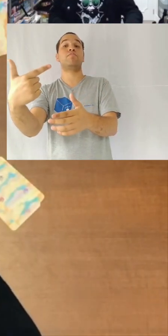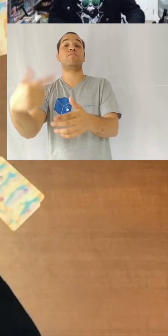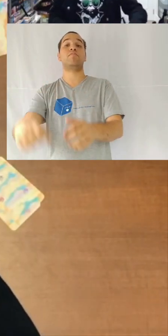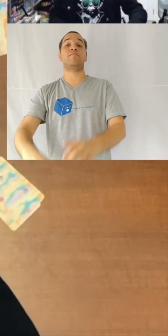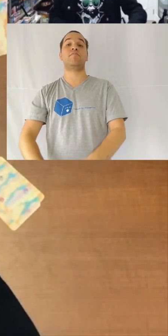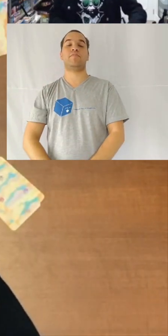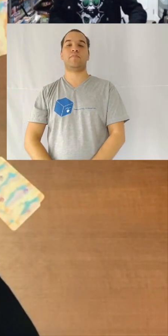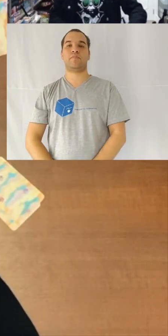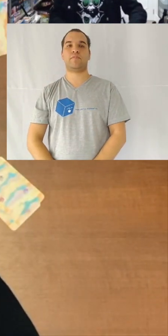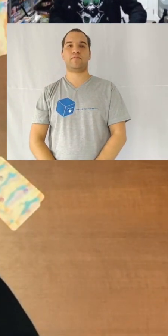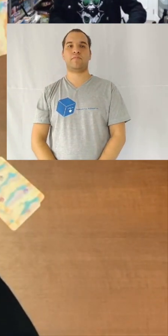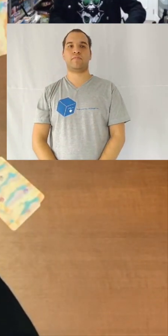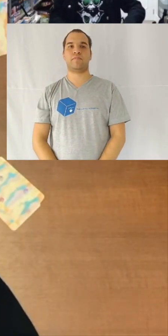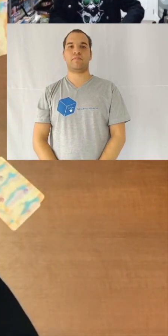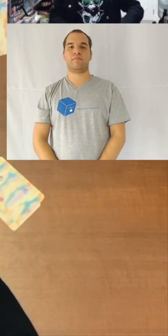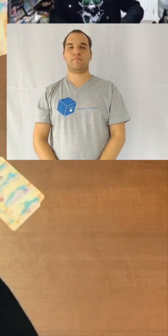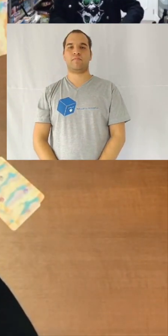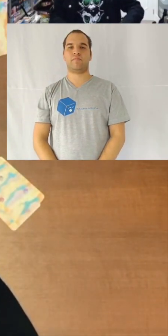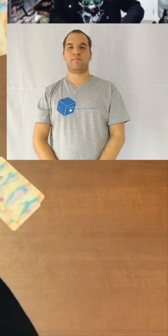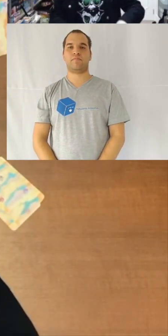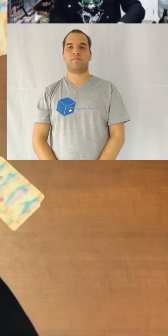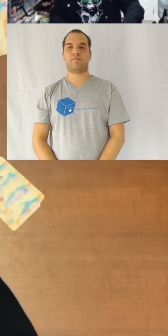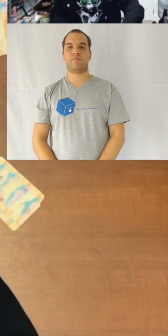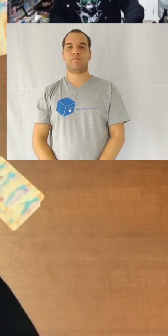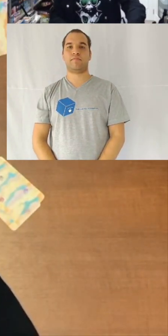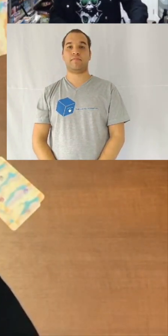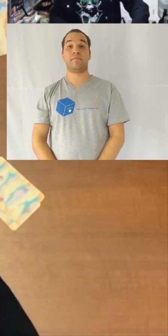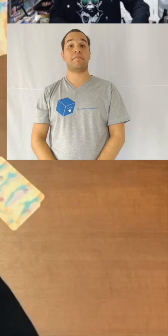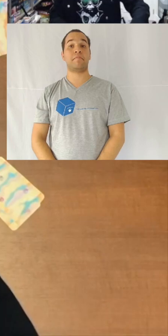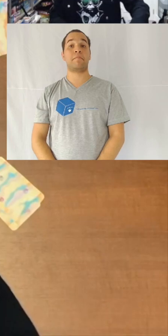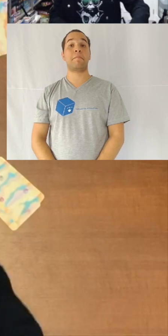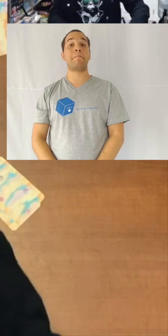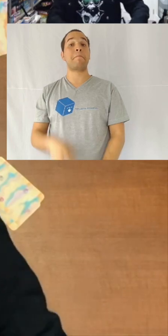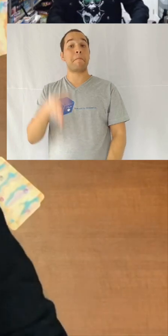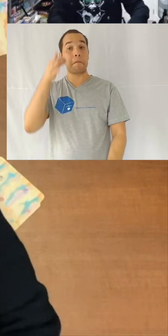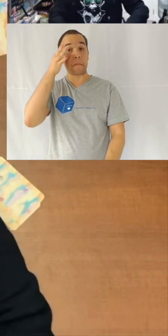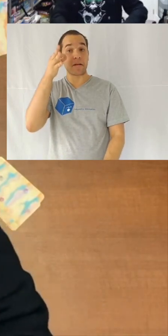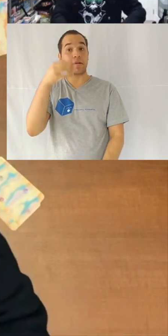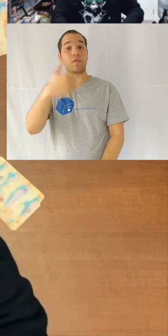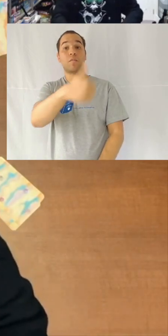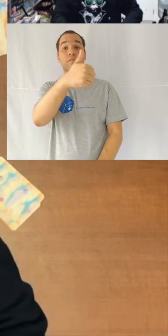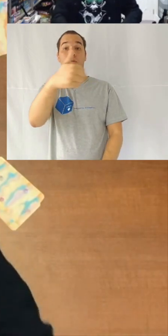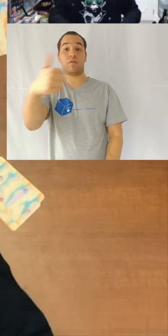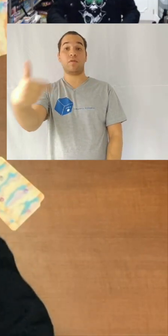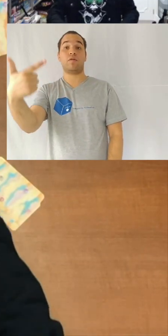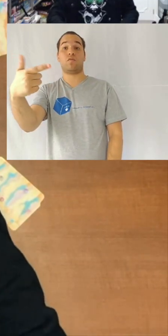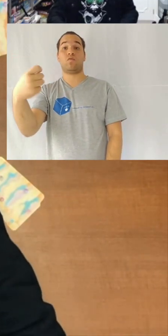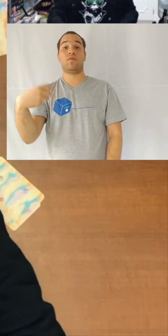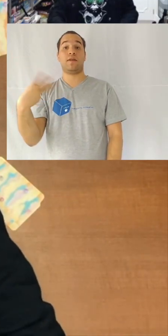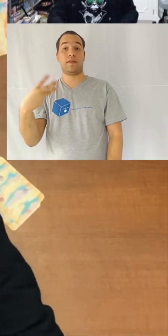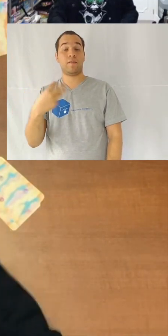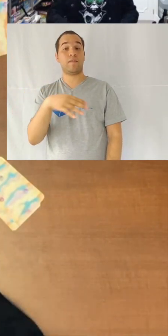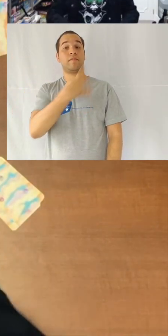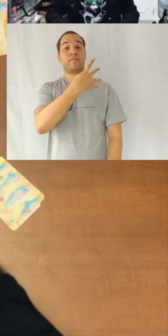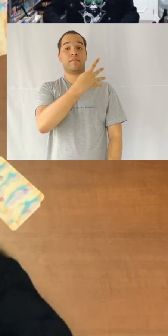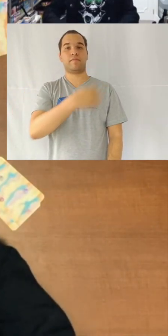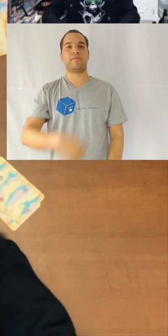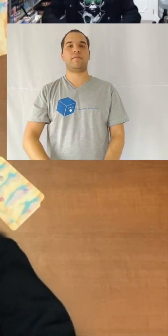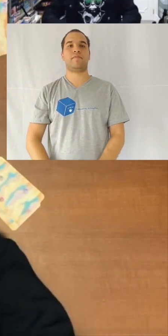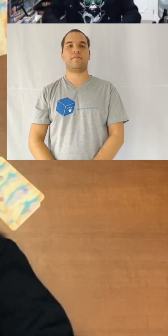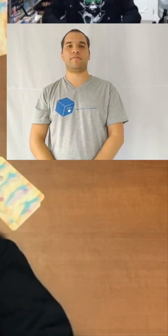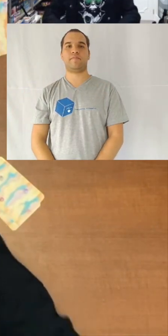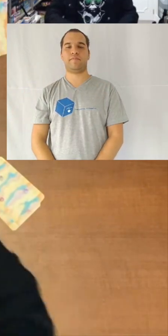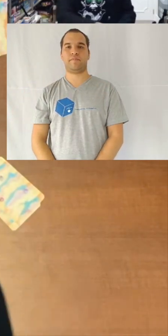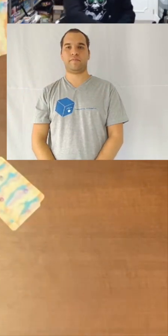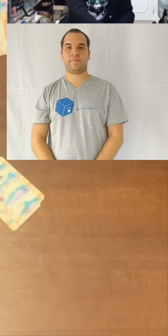um espaço adiante. Então, esta carta vem para cá, esta carta vem para cá, esta vem para cá, esta vem para cá e esta